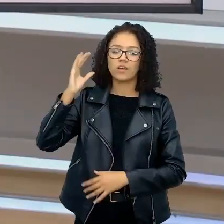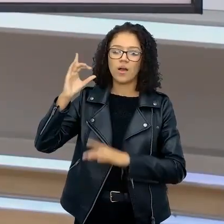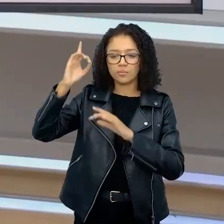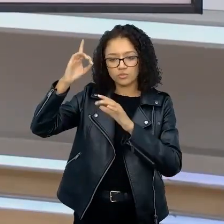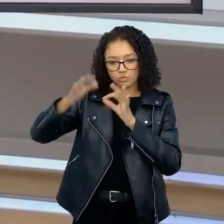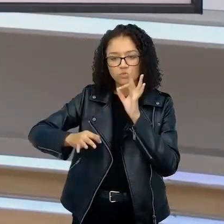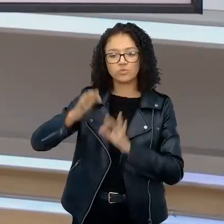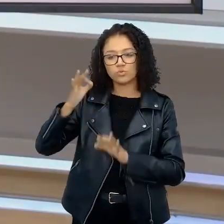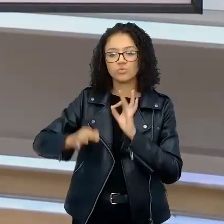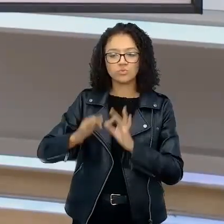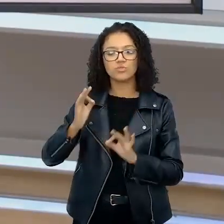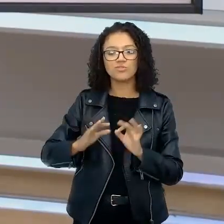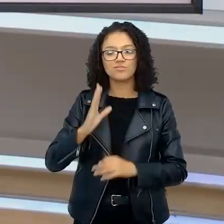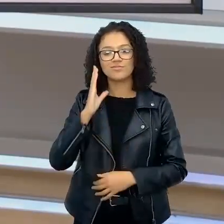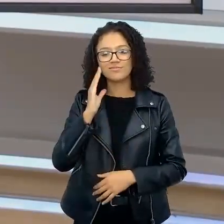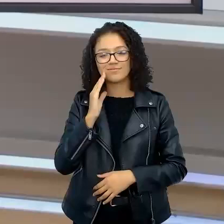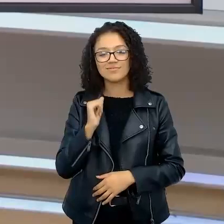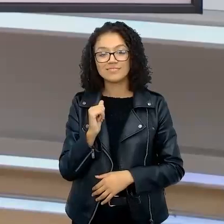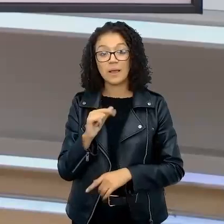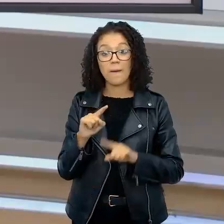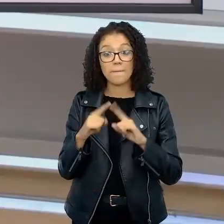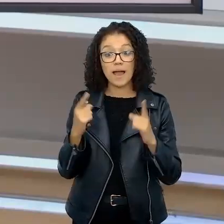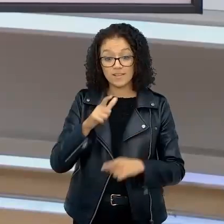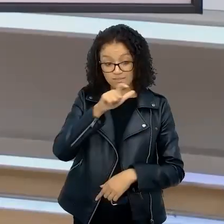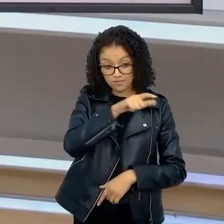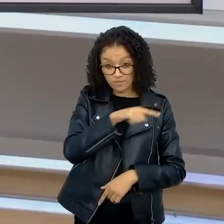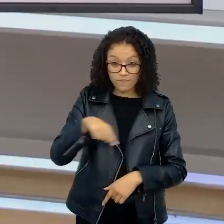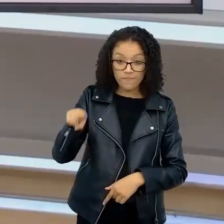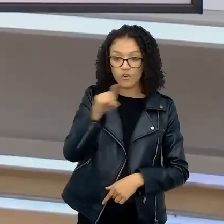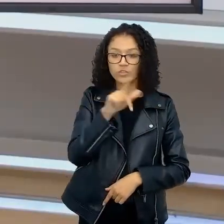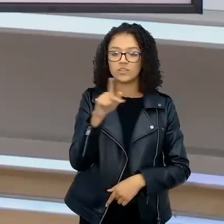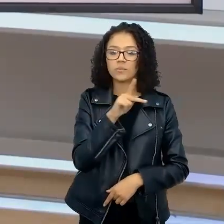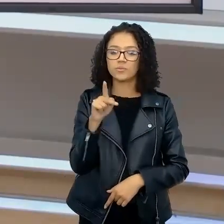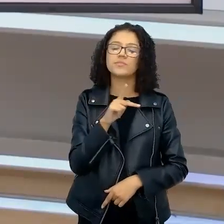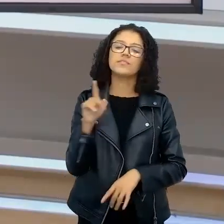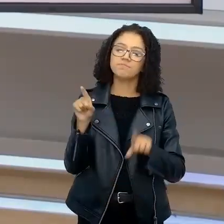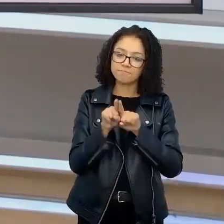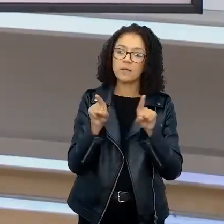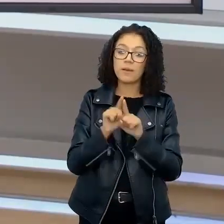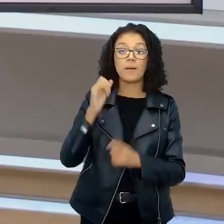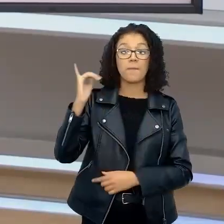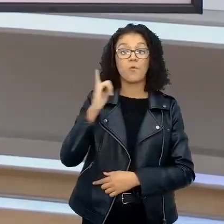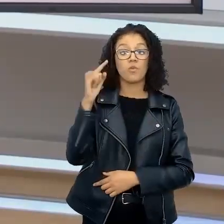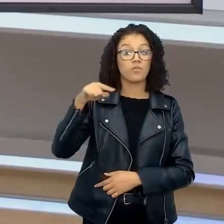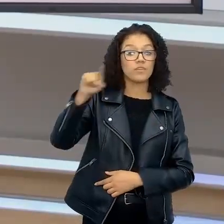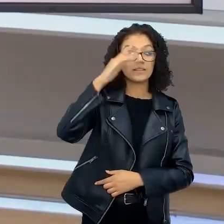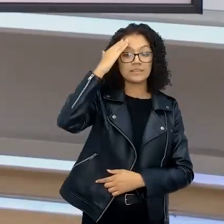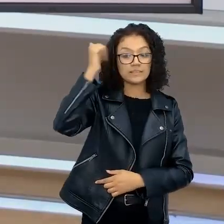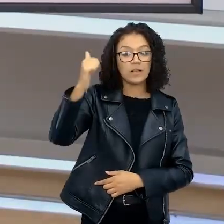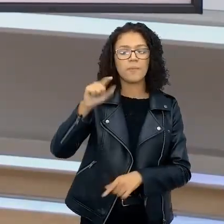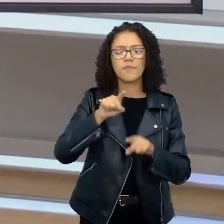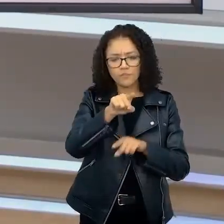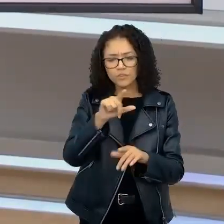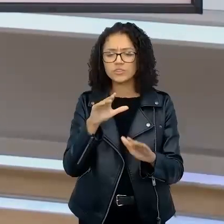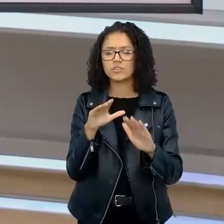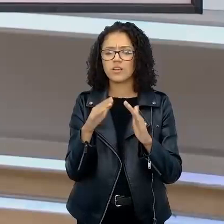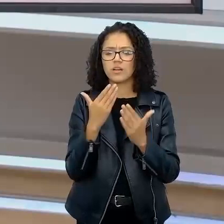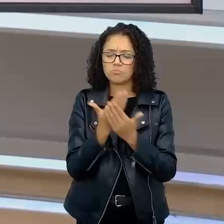rede, né? Mas é importante que você saiba, enquanto cidadão, que essa rede existe e que, independente de você ser profissional de educação